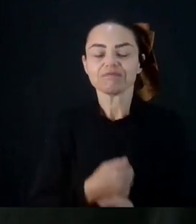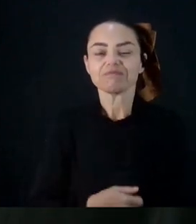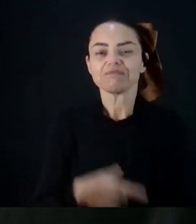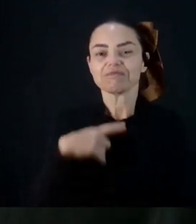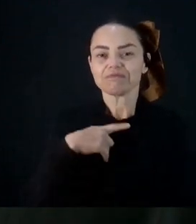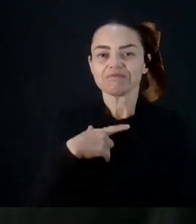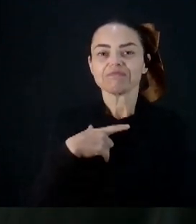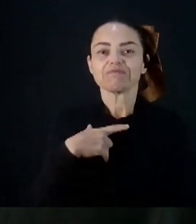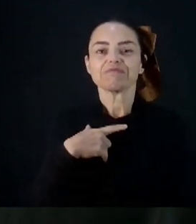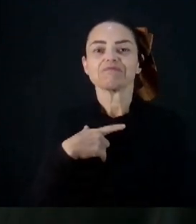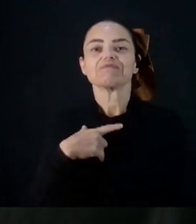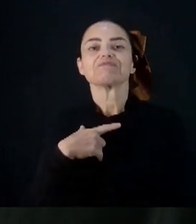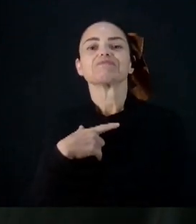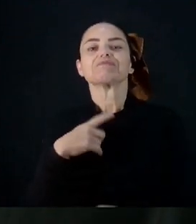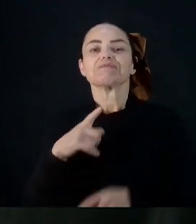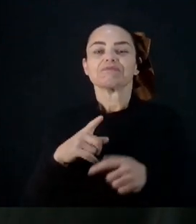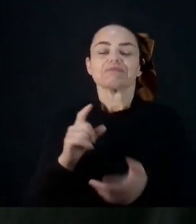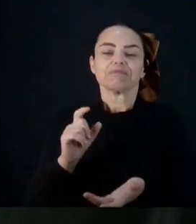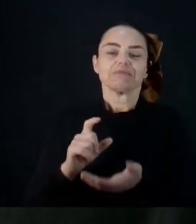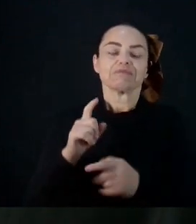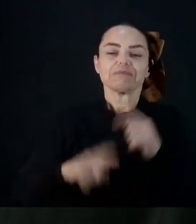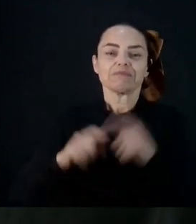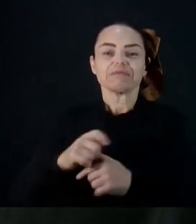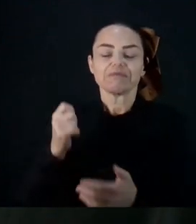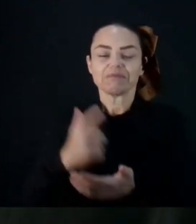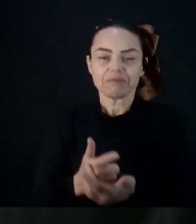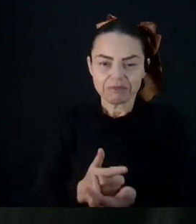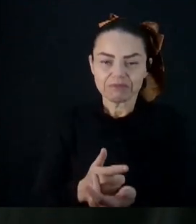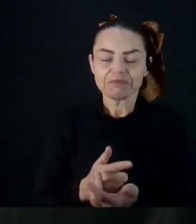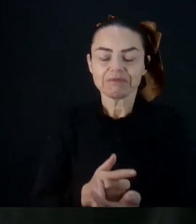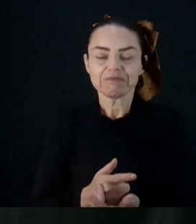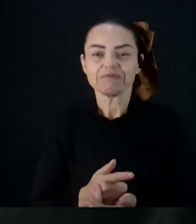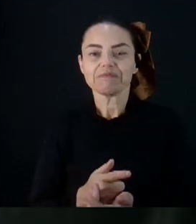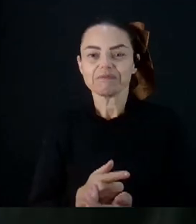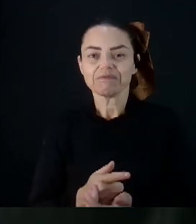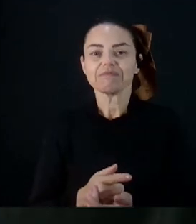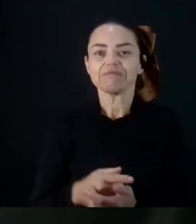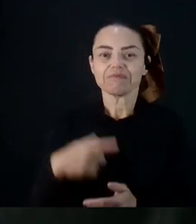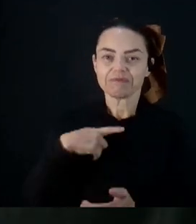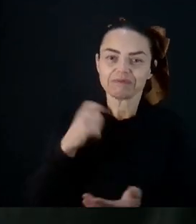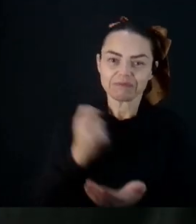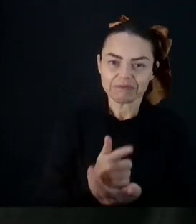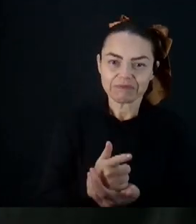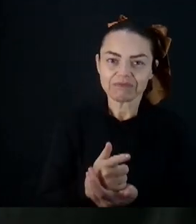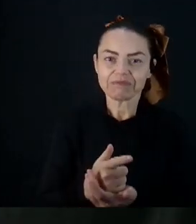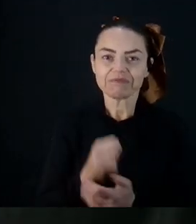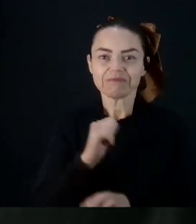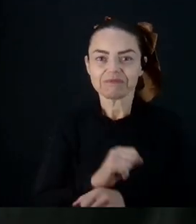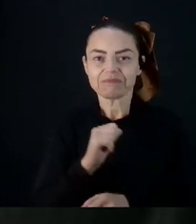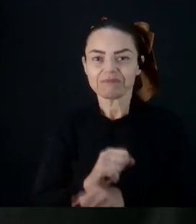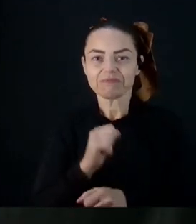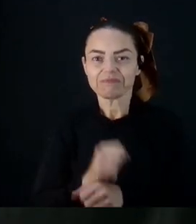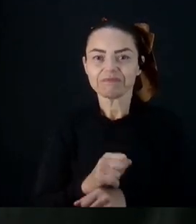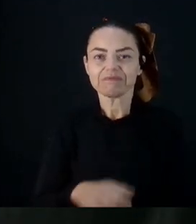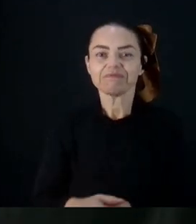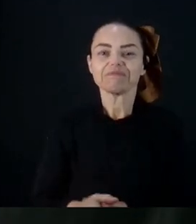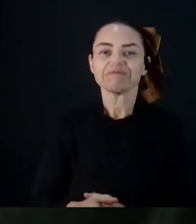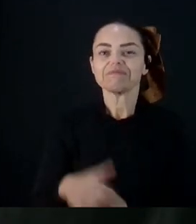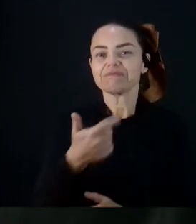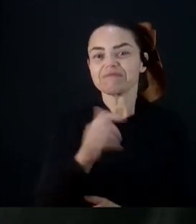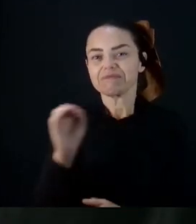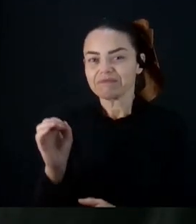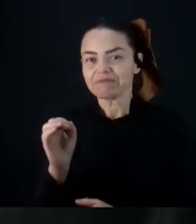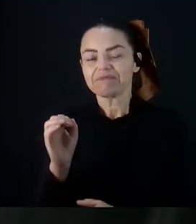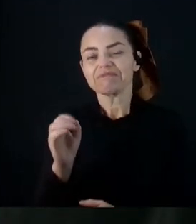um produto, você tinha que comprar lá, você comprava. Eu passei por isso, comprava, esperava lá chegar, eu acho que uns 10 dias,